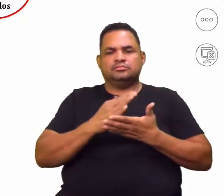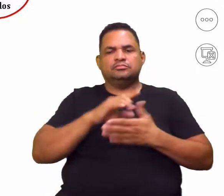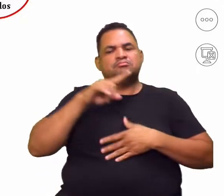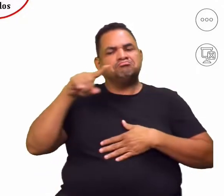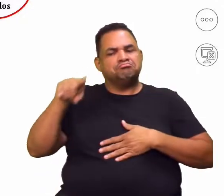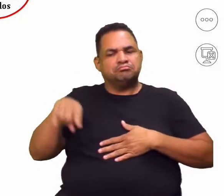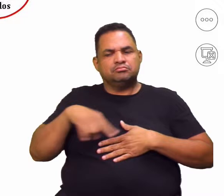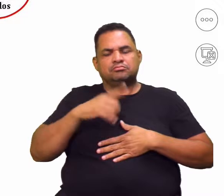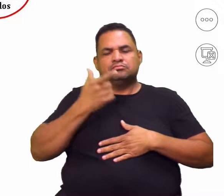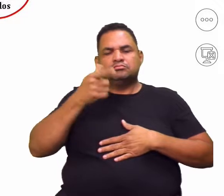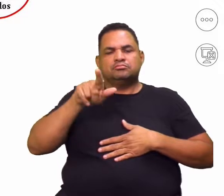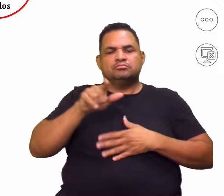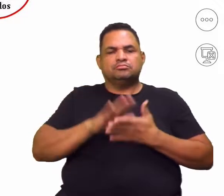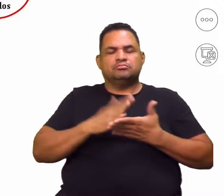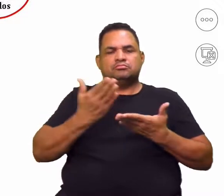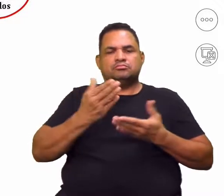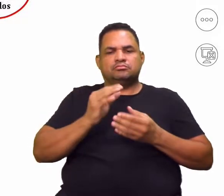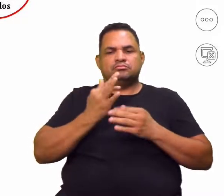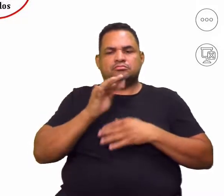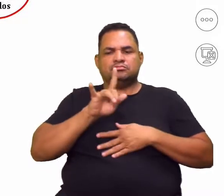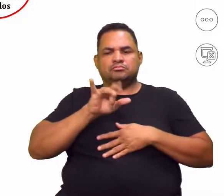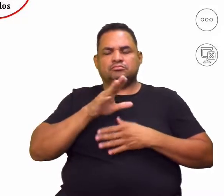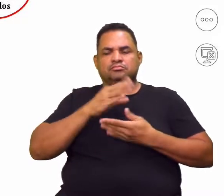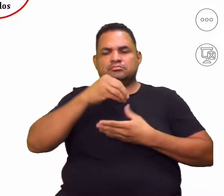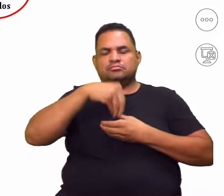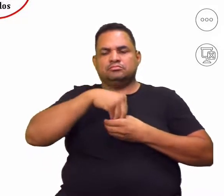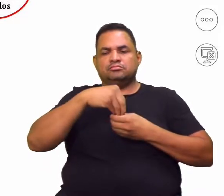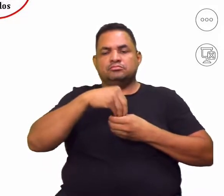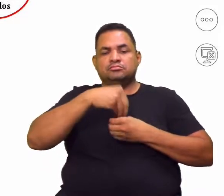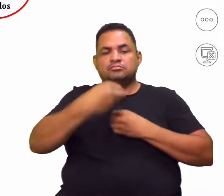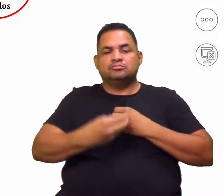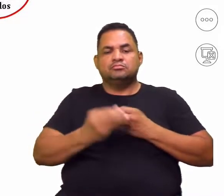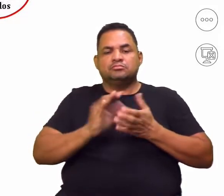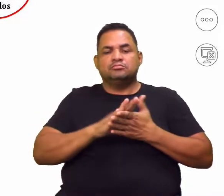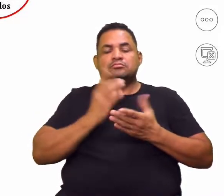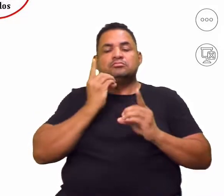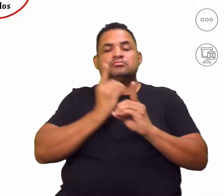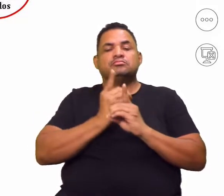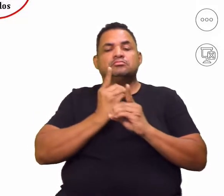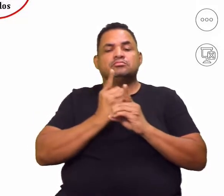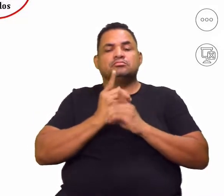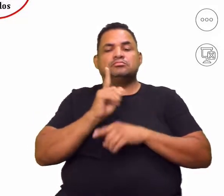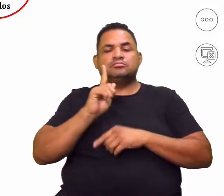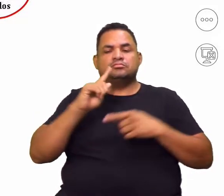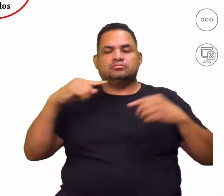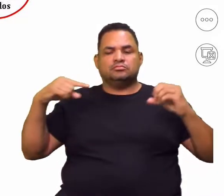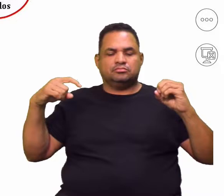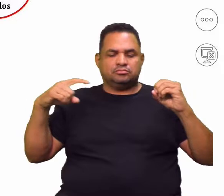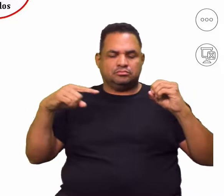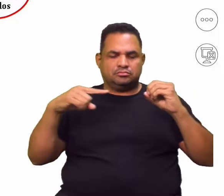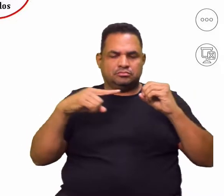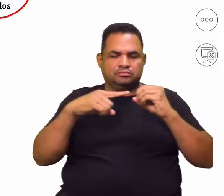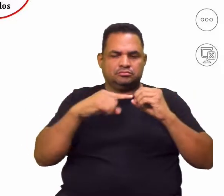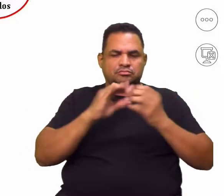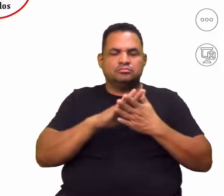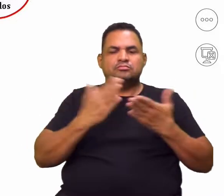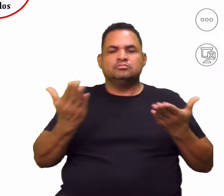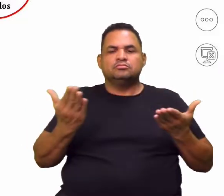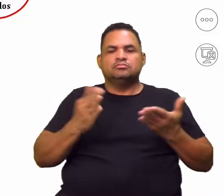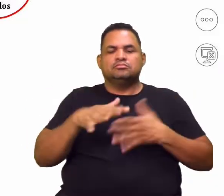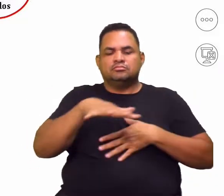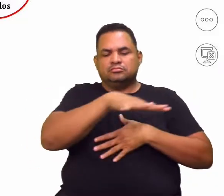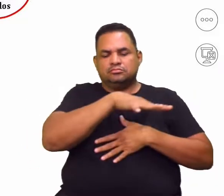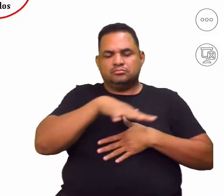novamente. Então a fecundação externa ocorre quando os gametas se encontram fora do organismo da fêmea e do macho, isto é, num